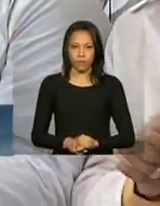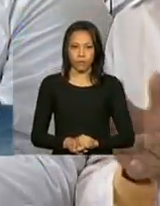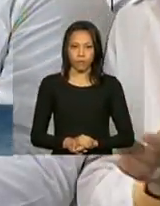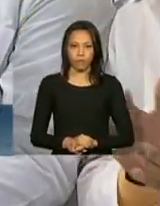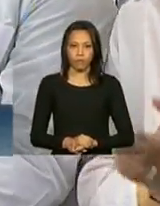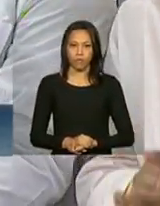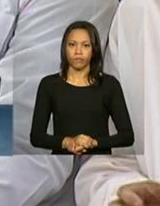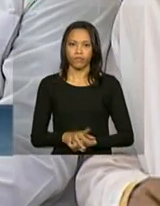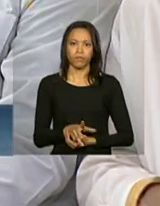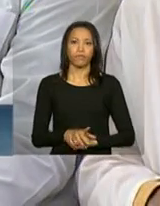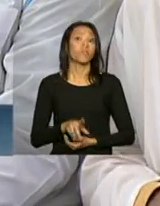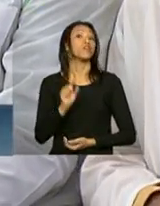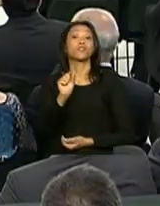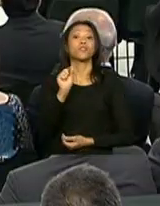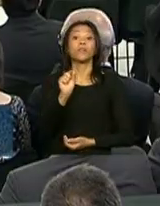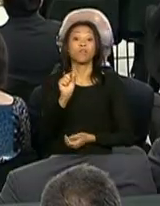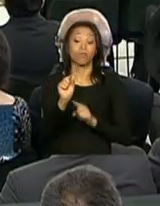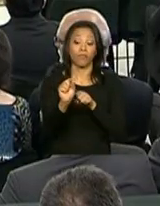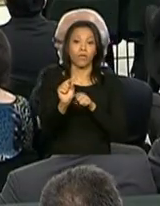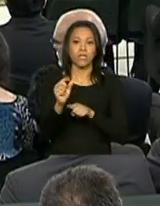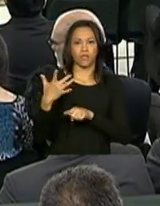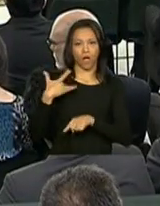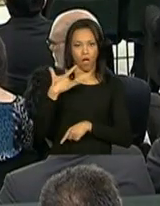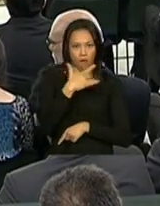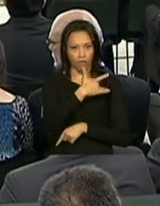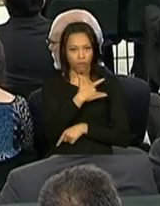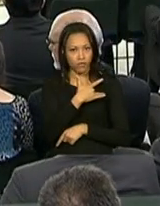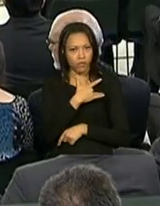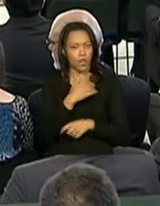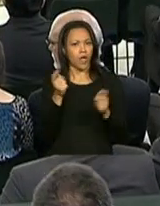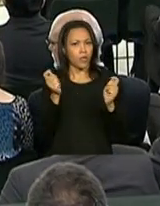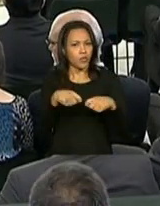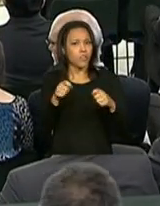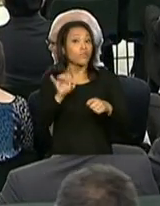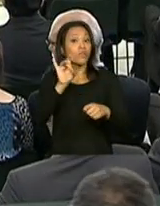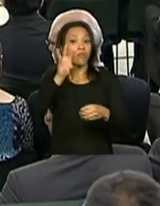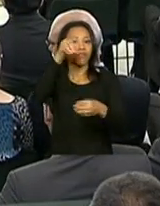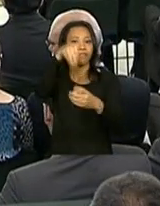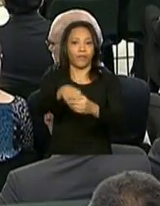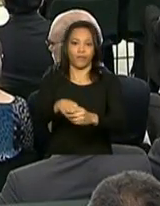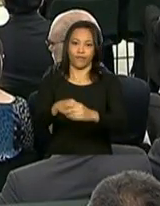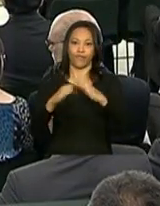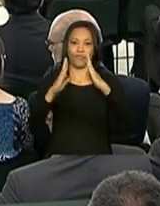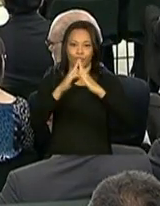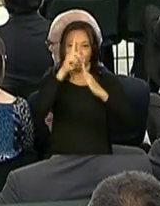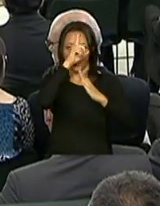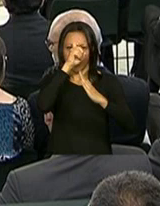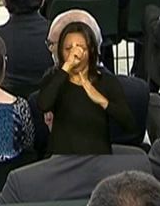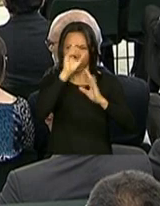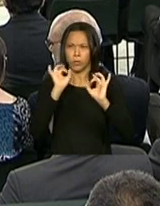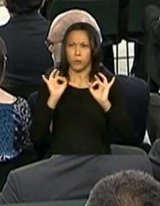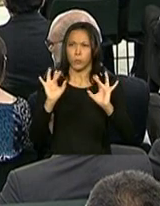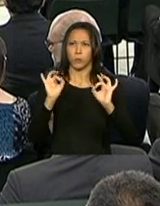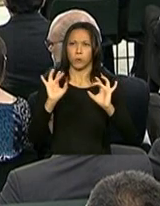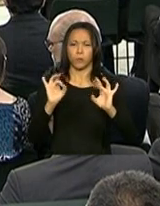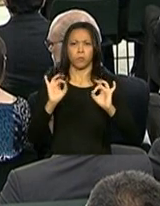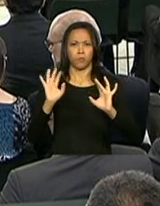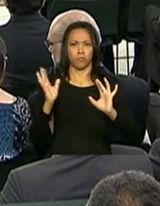De que saúde só se faz dentro de um hospital de altíssima